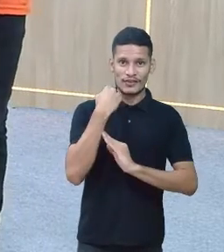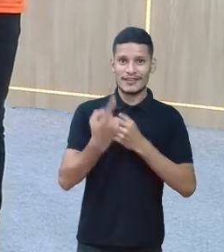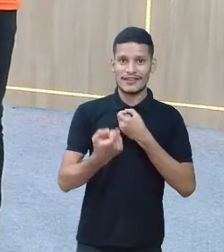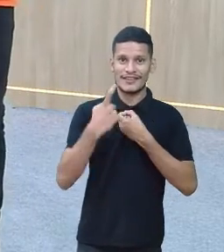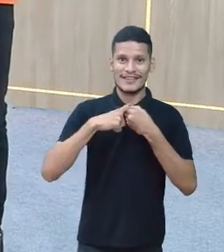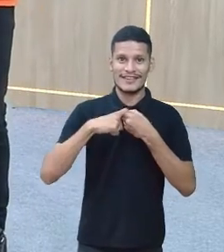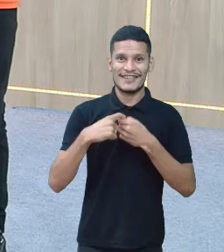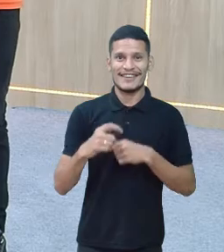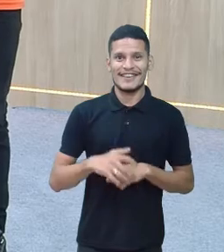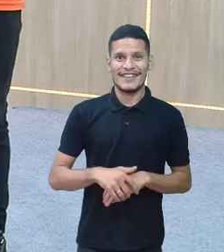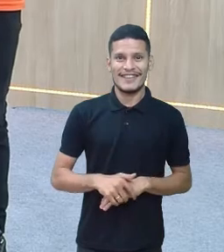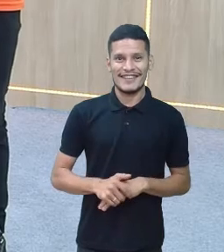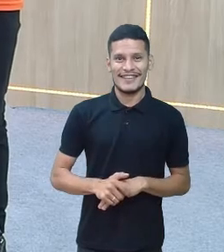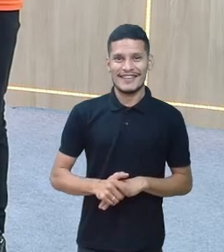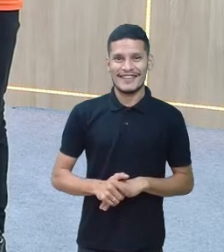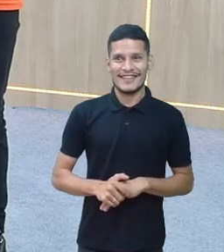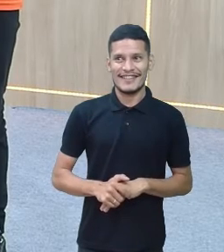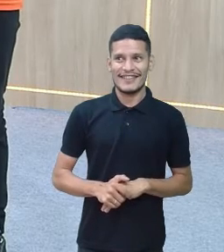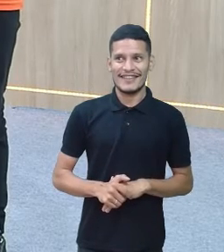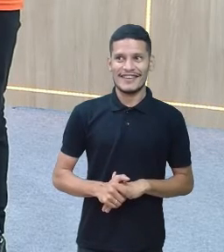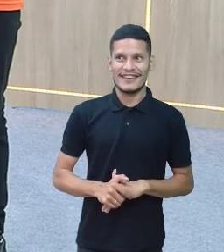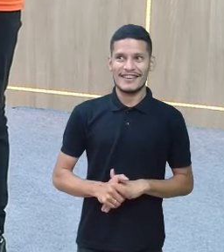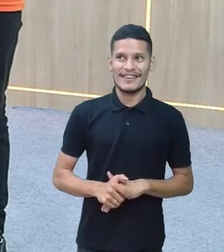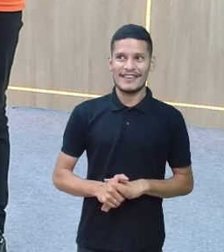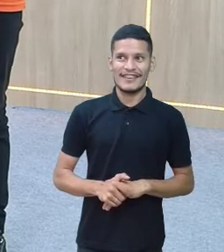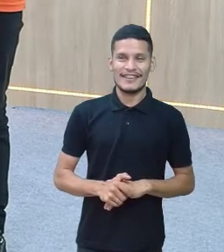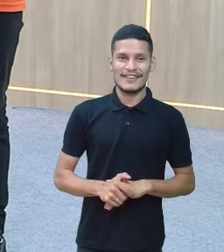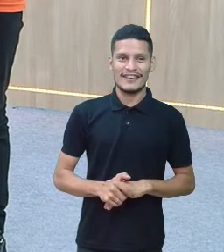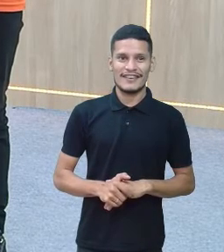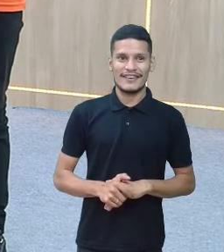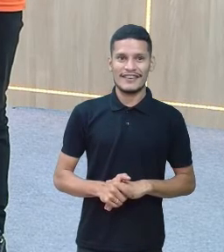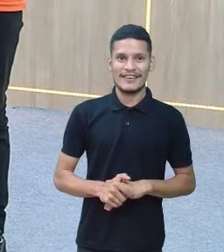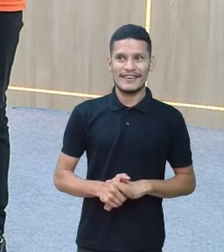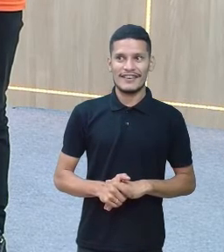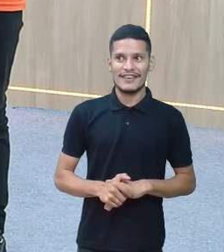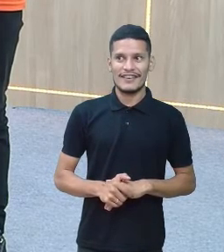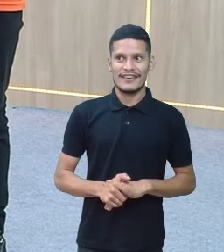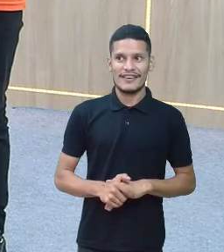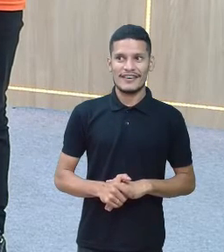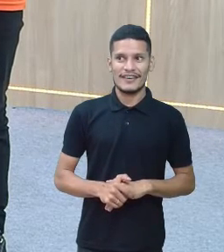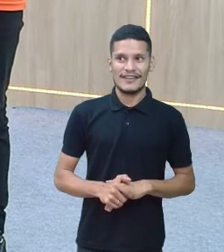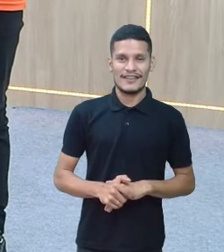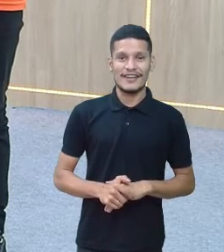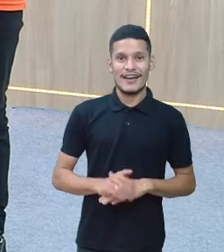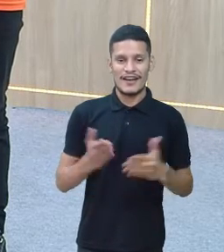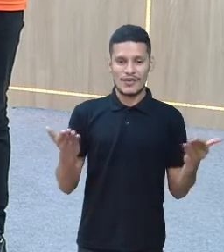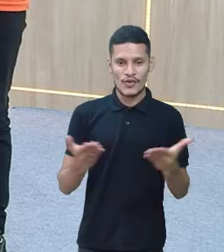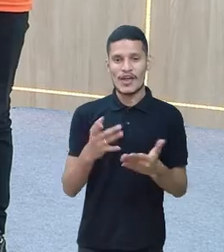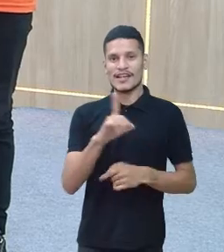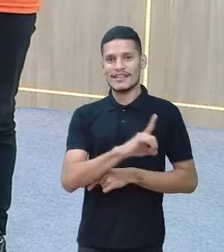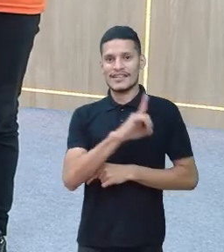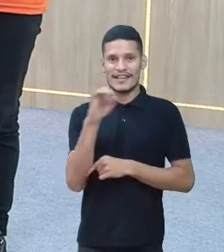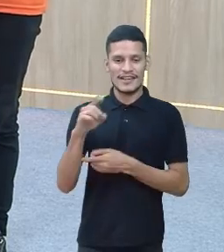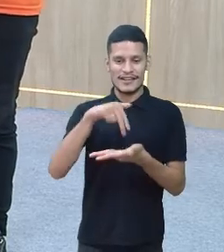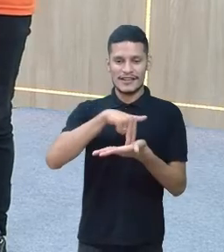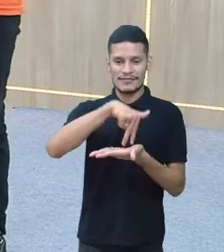Veio mesmo. Foi? Foi. Agora, dá um passinho só pra tua direita.